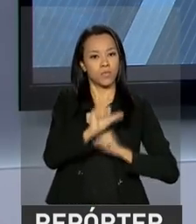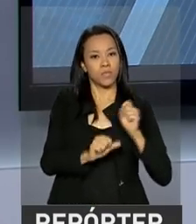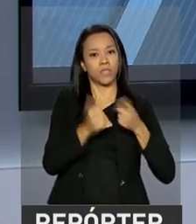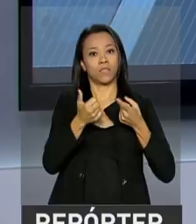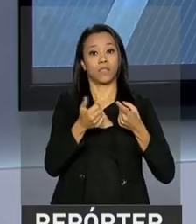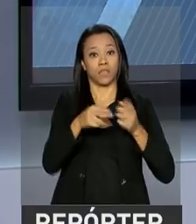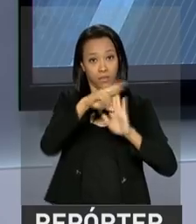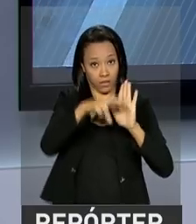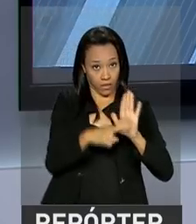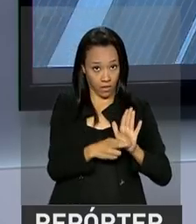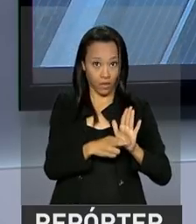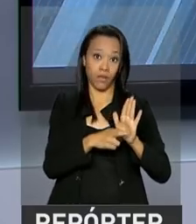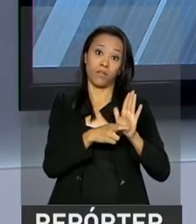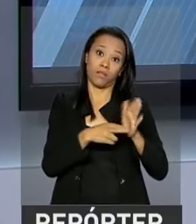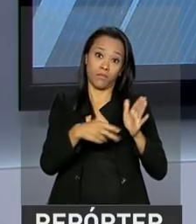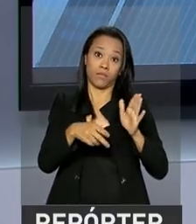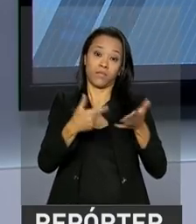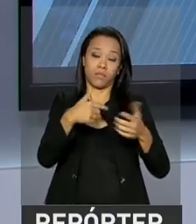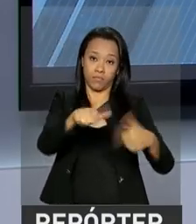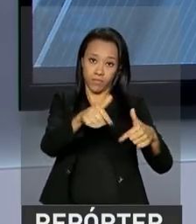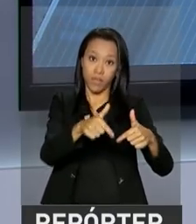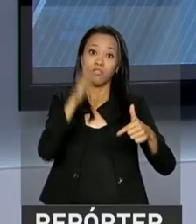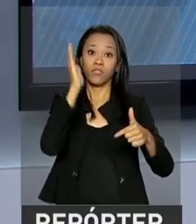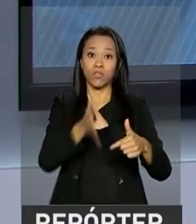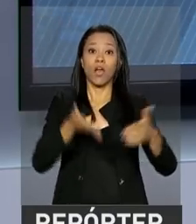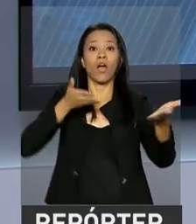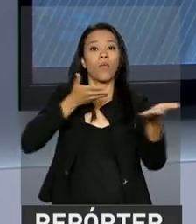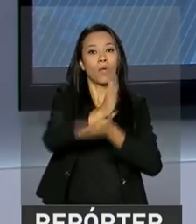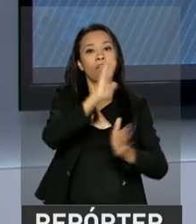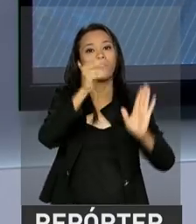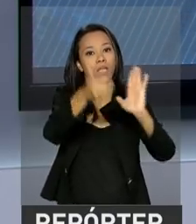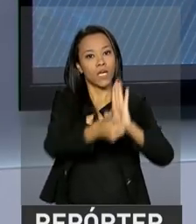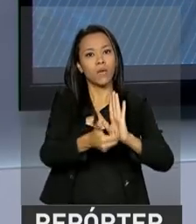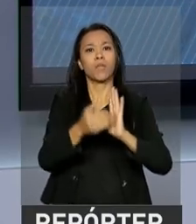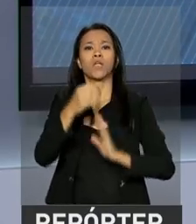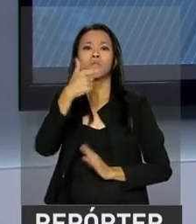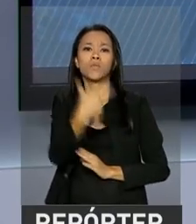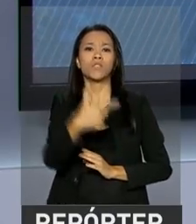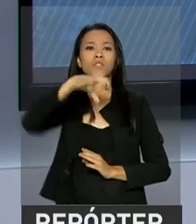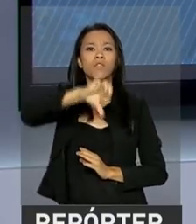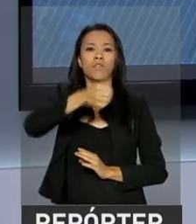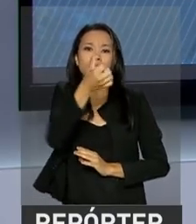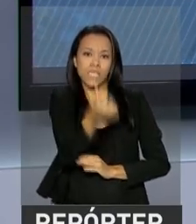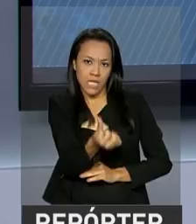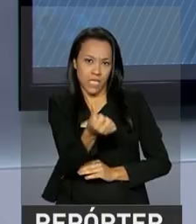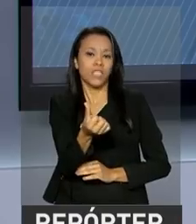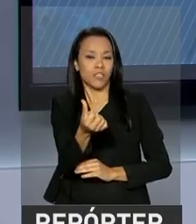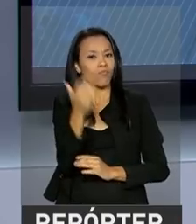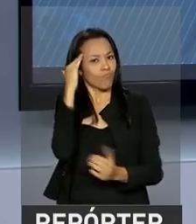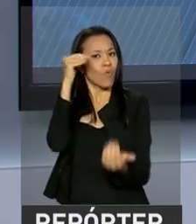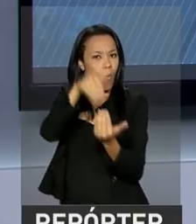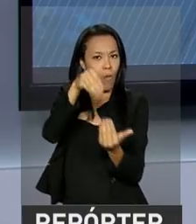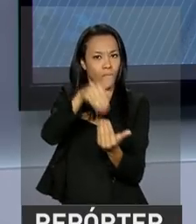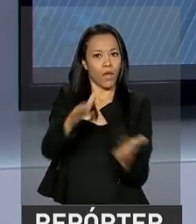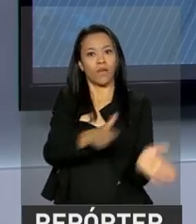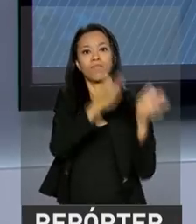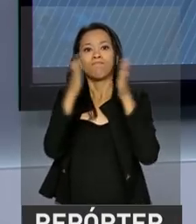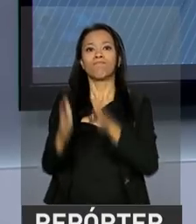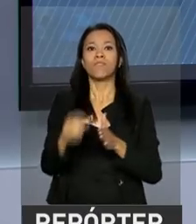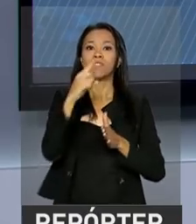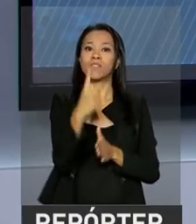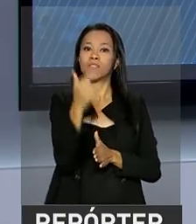foi aprovado no plenário da câmara dos deputados por 296 votos a favor e 167